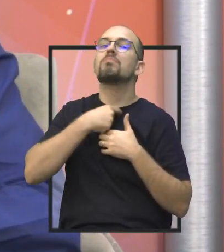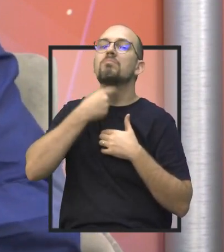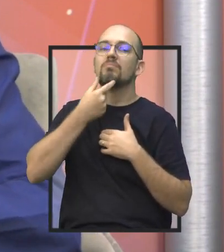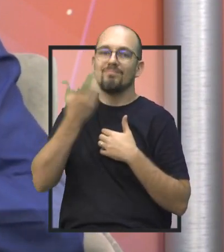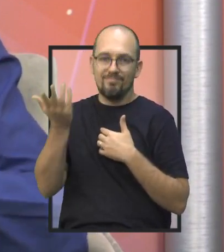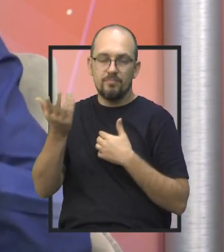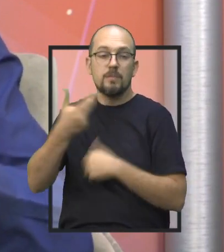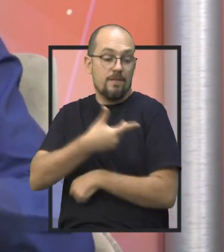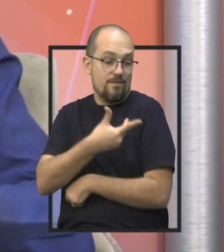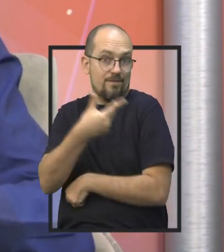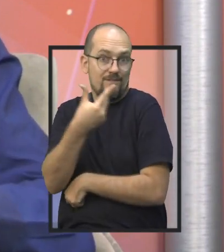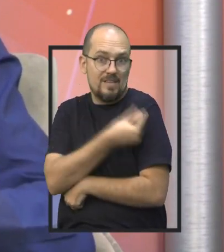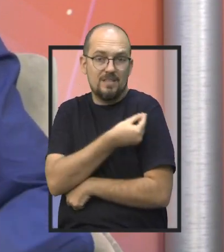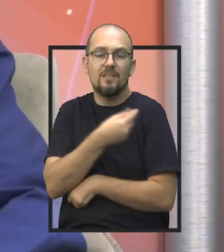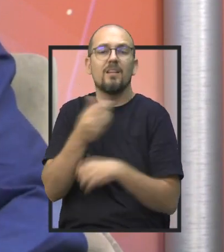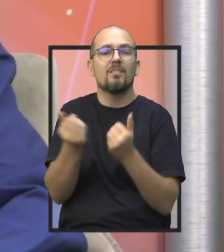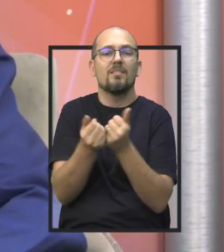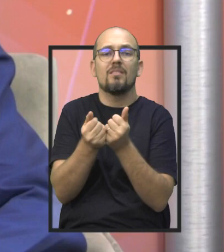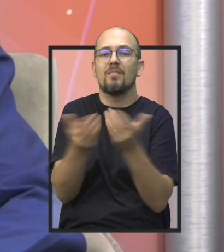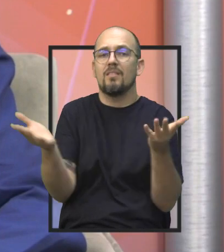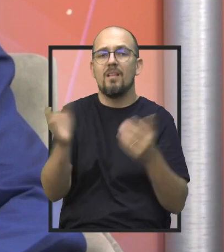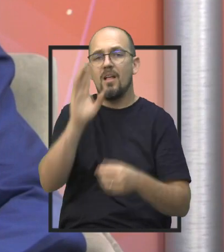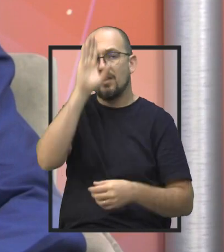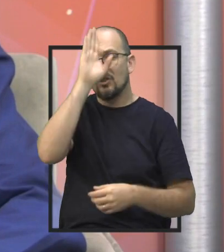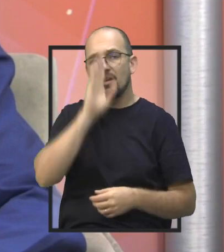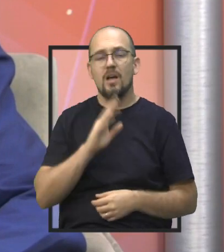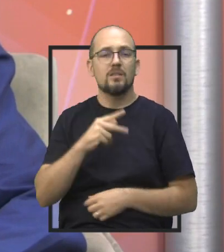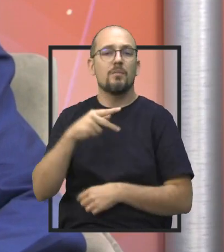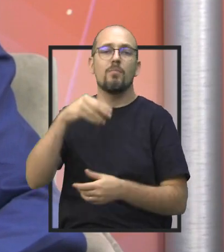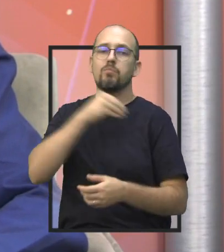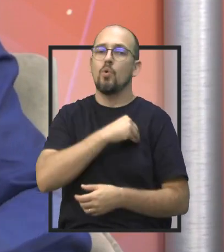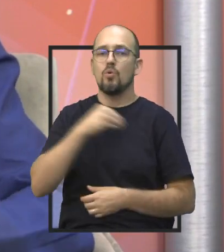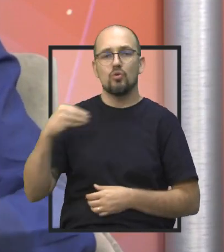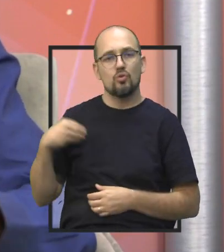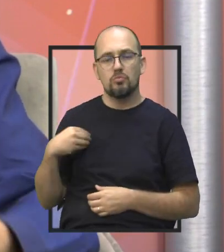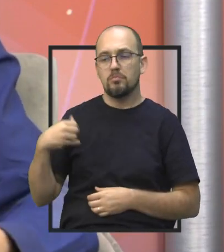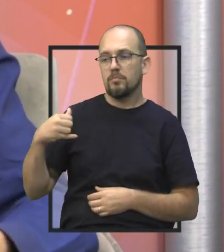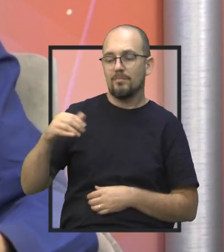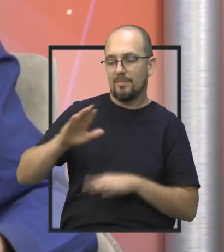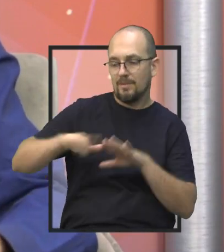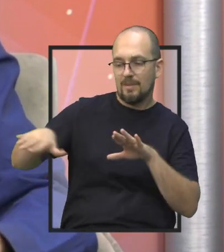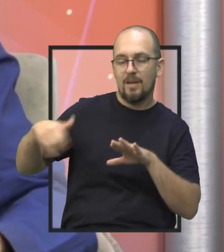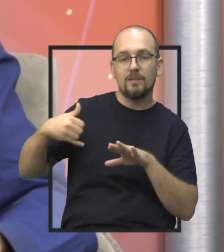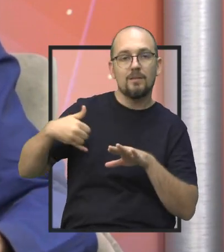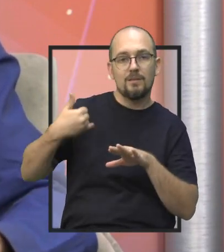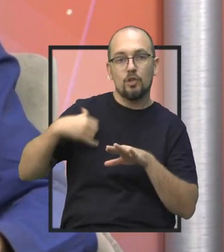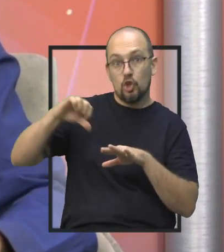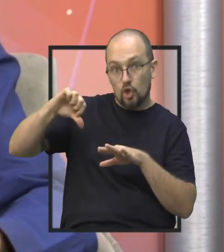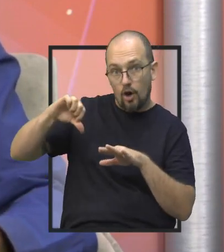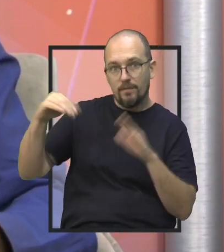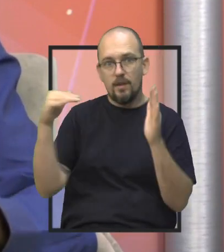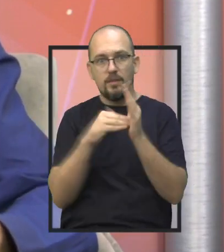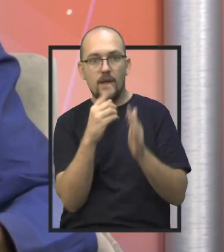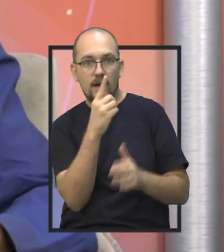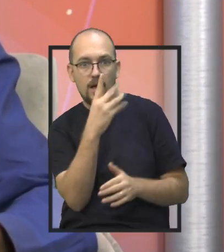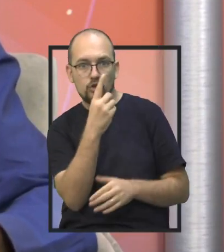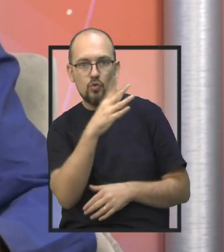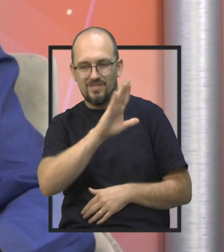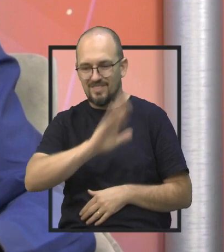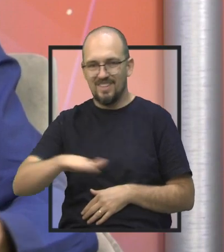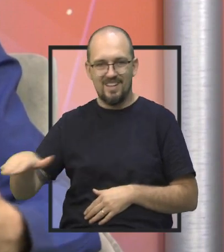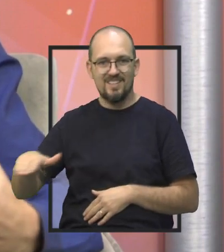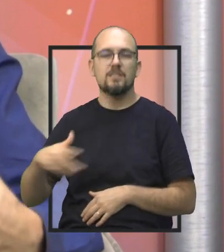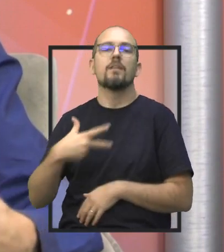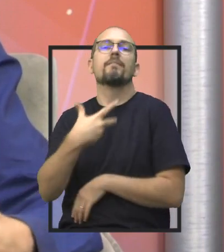saúde, principalmente para crianças de 9 a 14 anos, que é o momento ideal de se